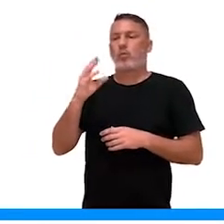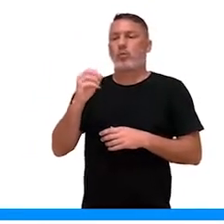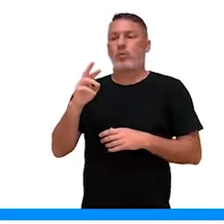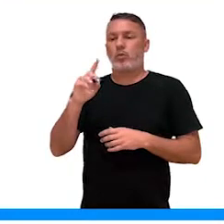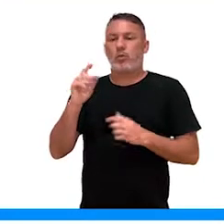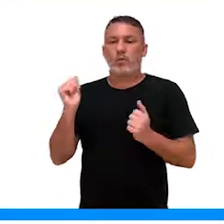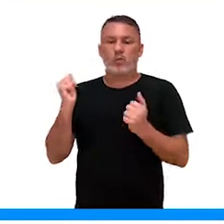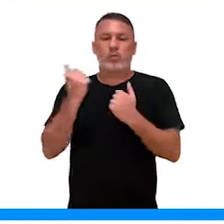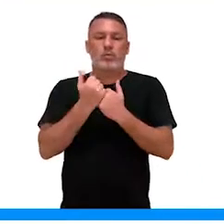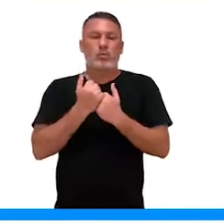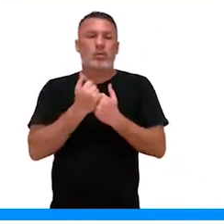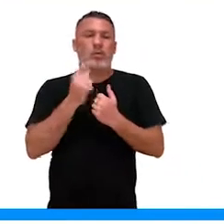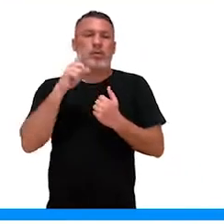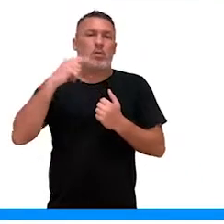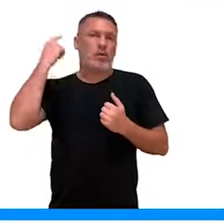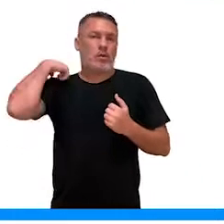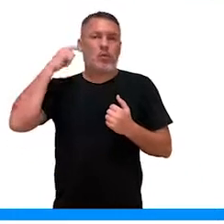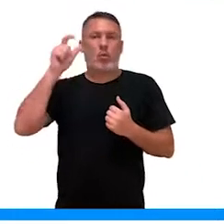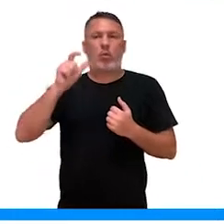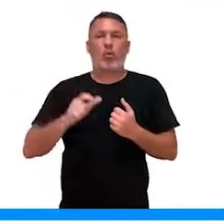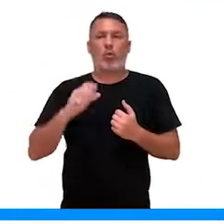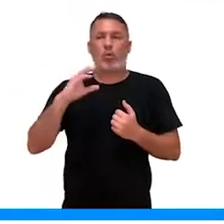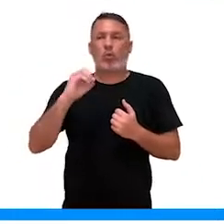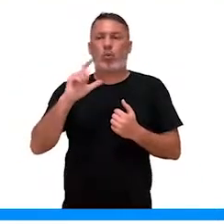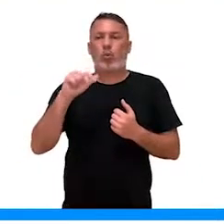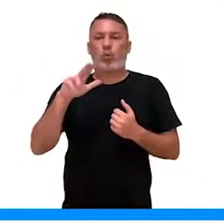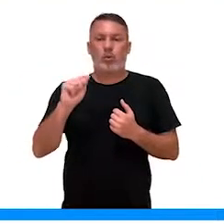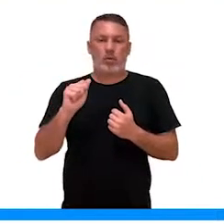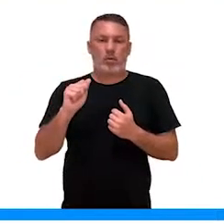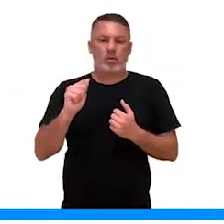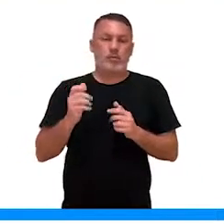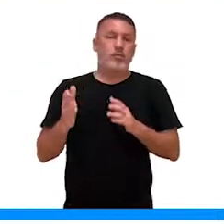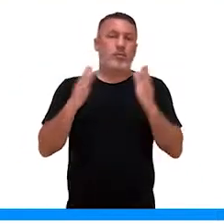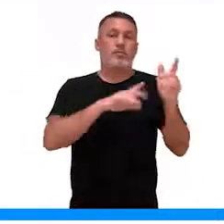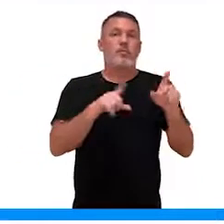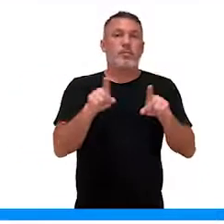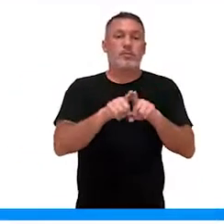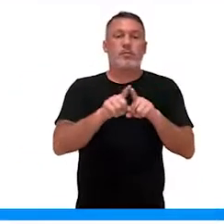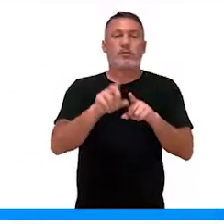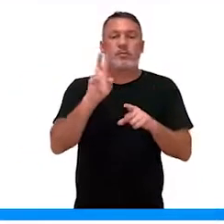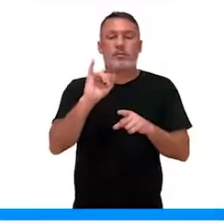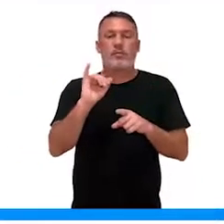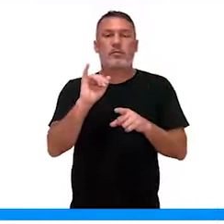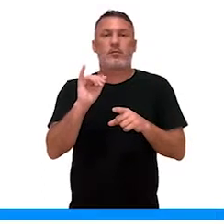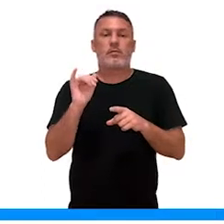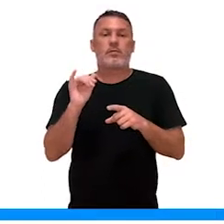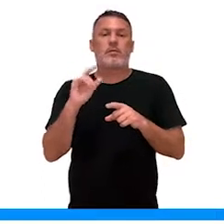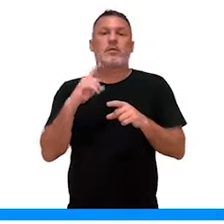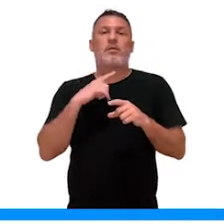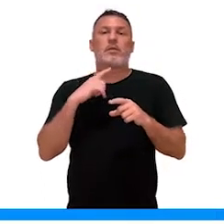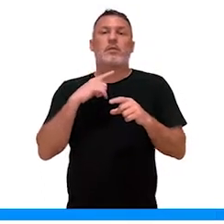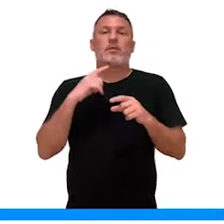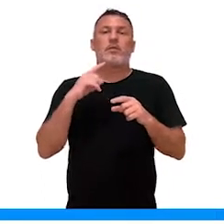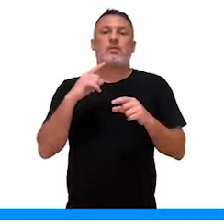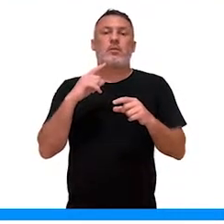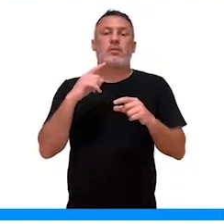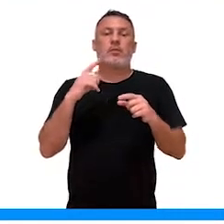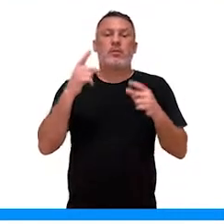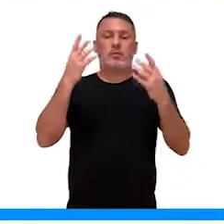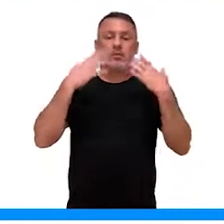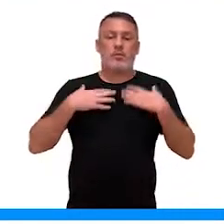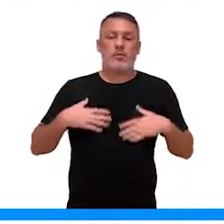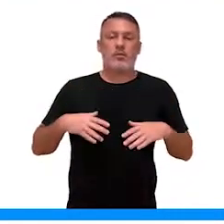substituída pela coluna vertebral nos vertebrados. Também vai dar origem ao aparelho urogenital, ou seja, o